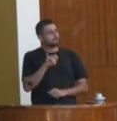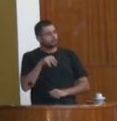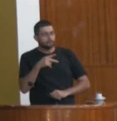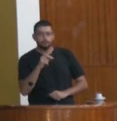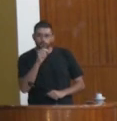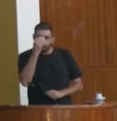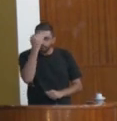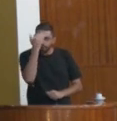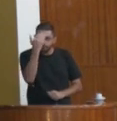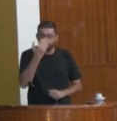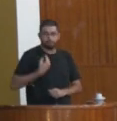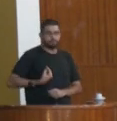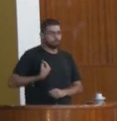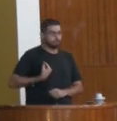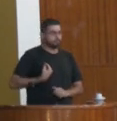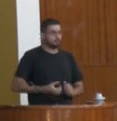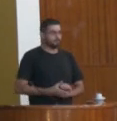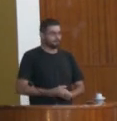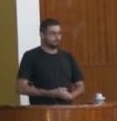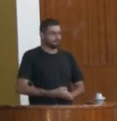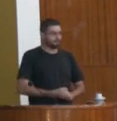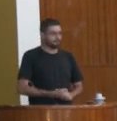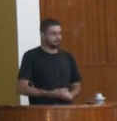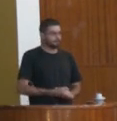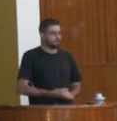pela presença.